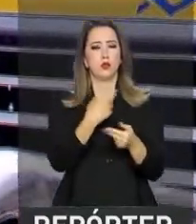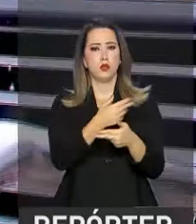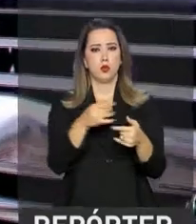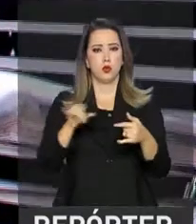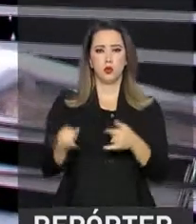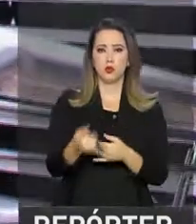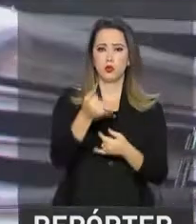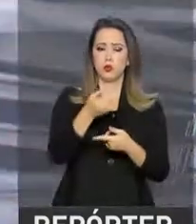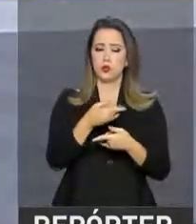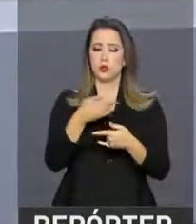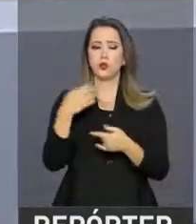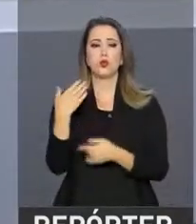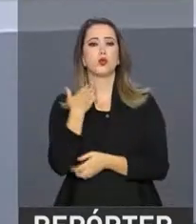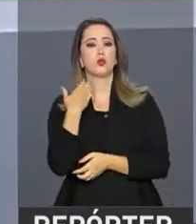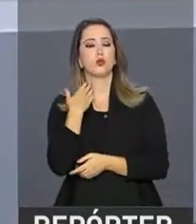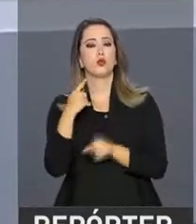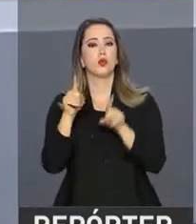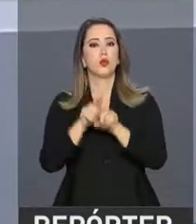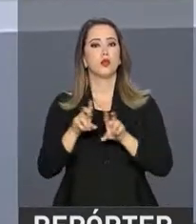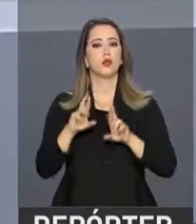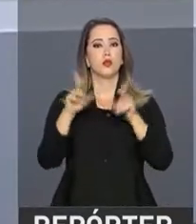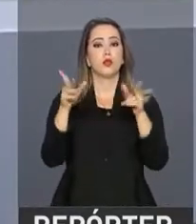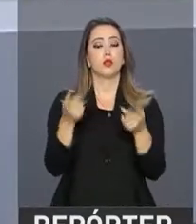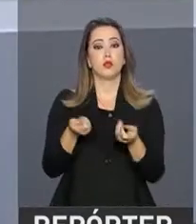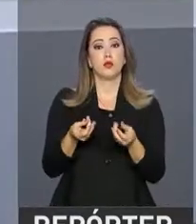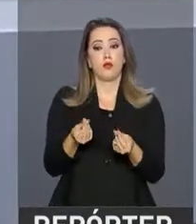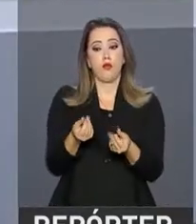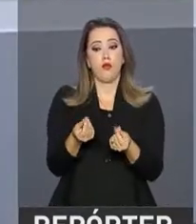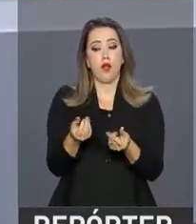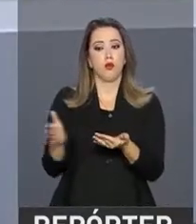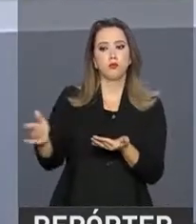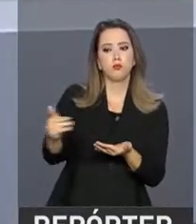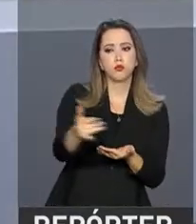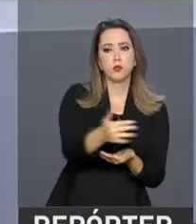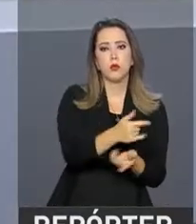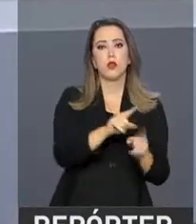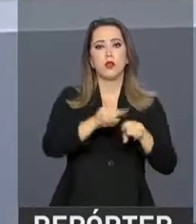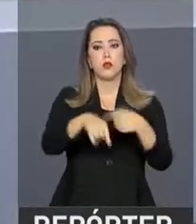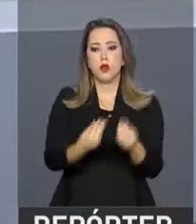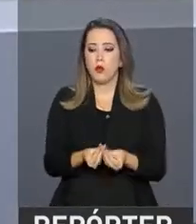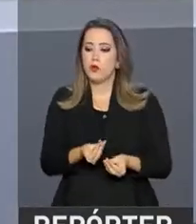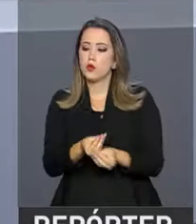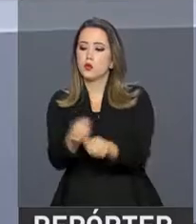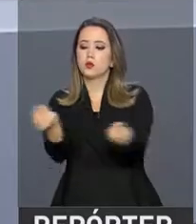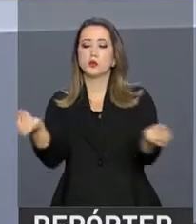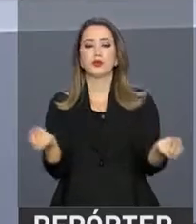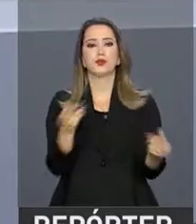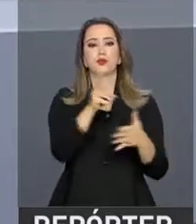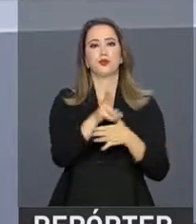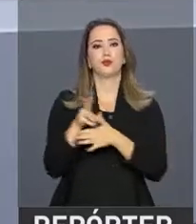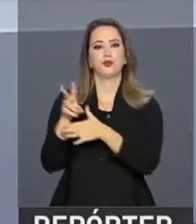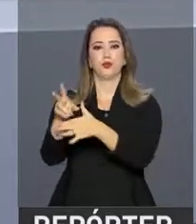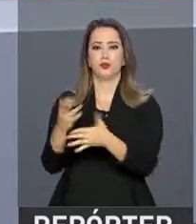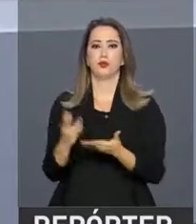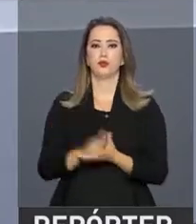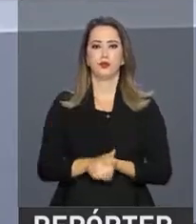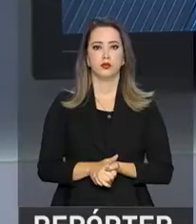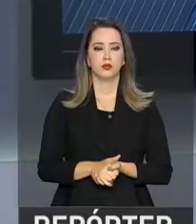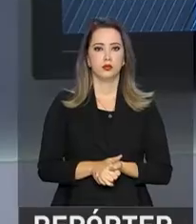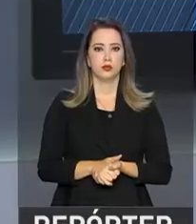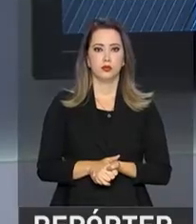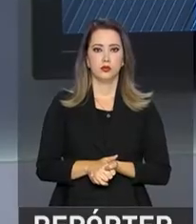da inadimplência o spred a diferença entre o custo do dinheiro captado pelos bancos eo valor cobrado dos consumidores